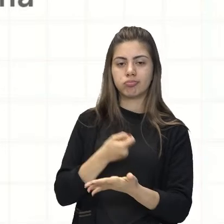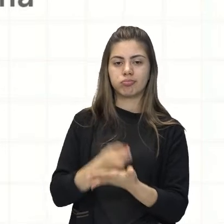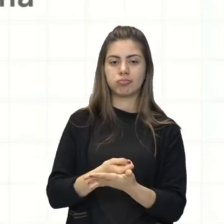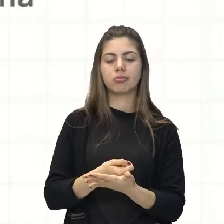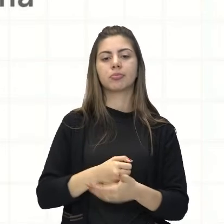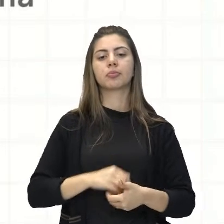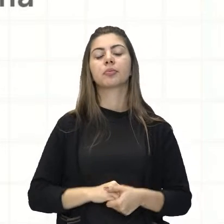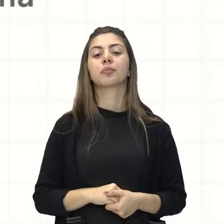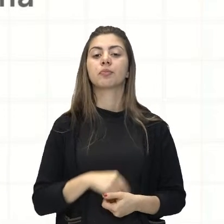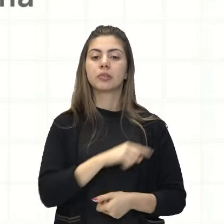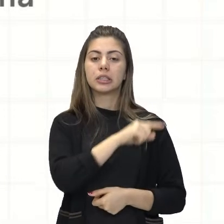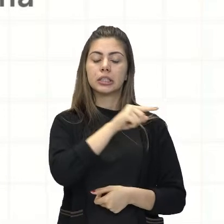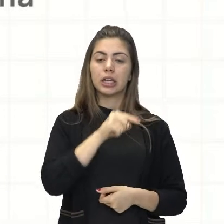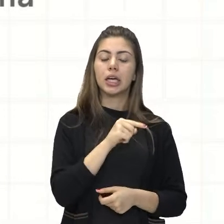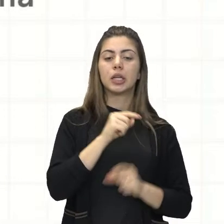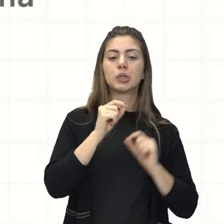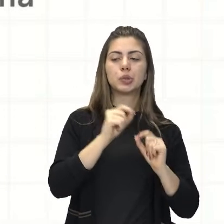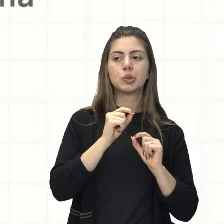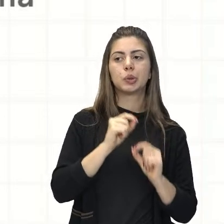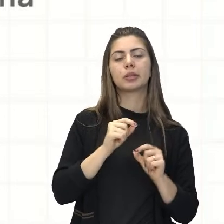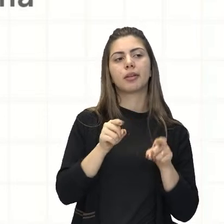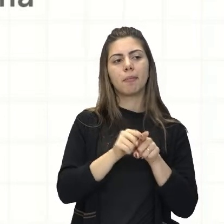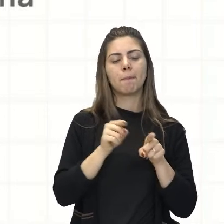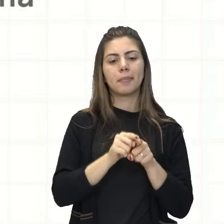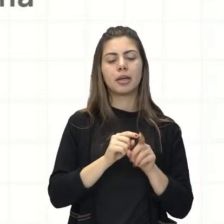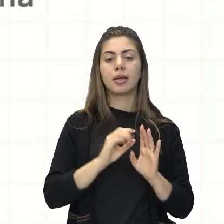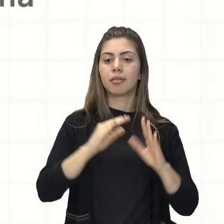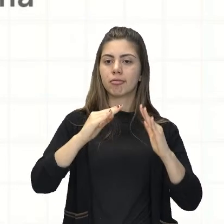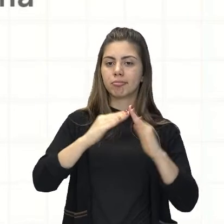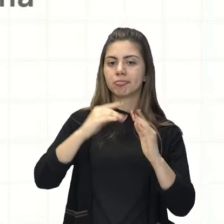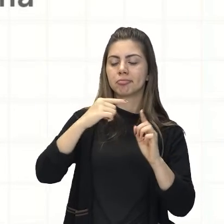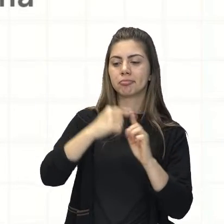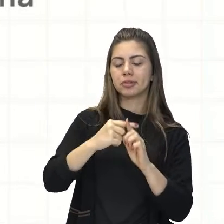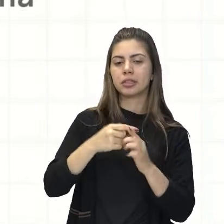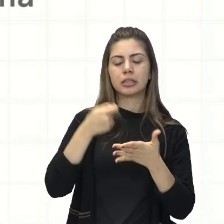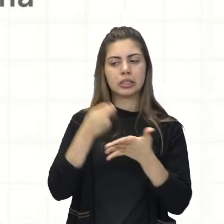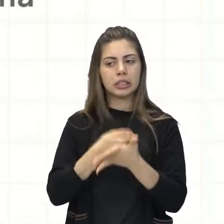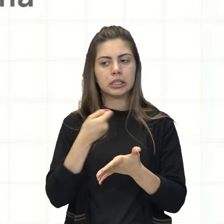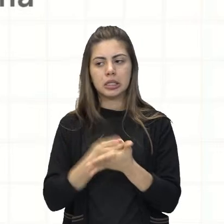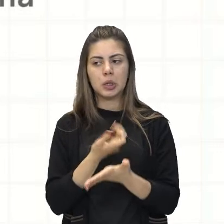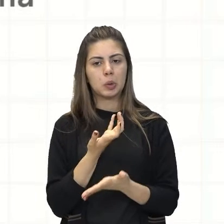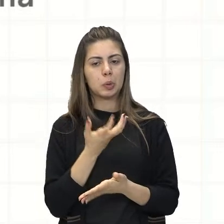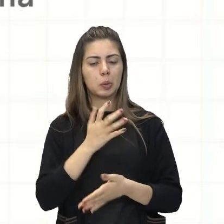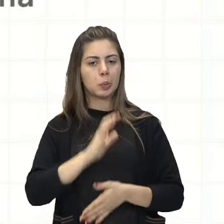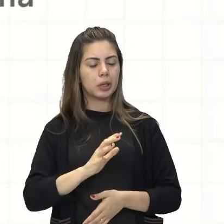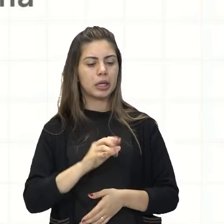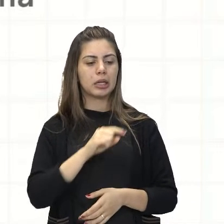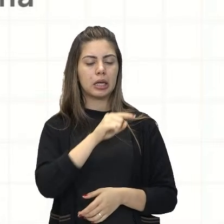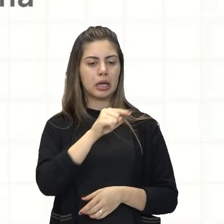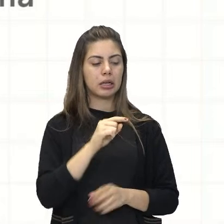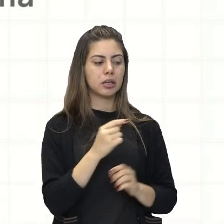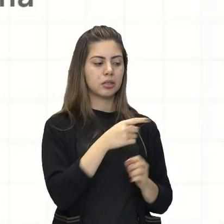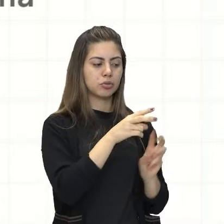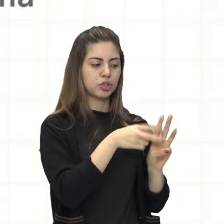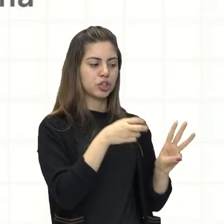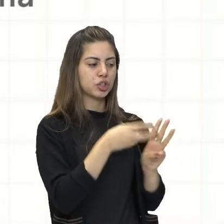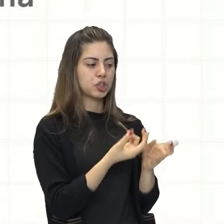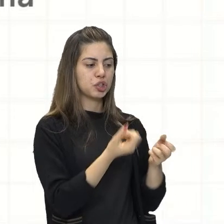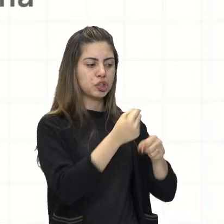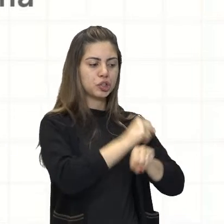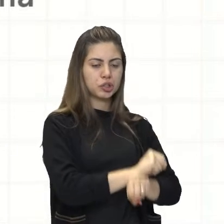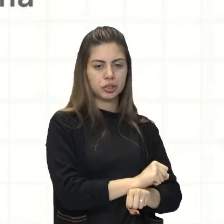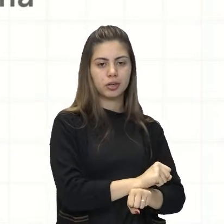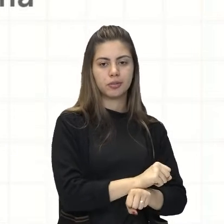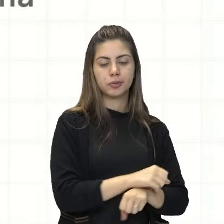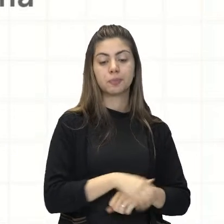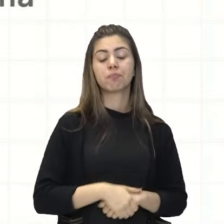indígenas, resistência por meio da Igreja Católica, que vai enxergar o indígena.